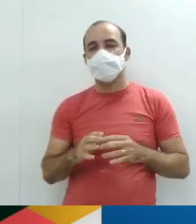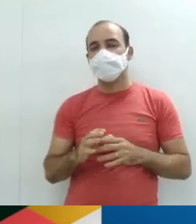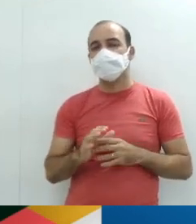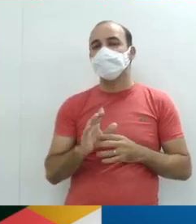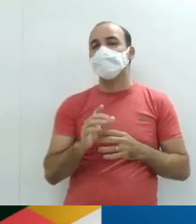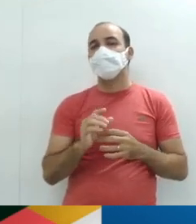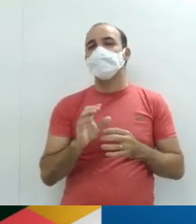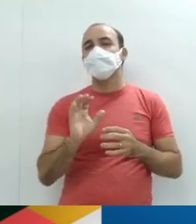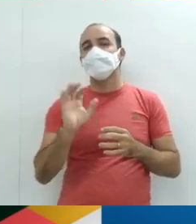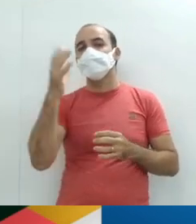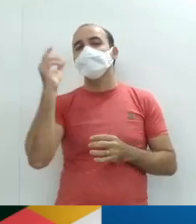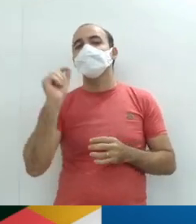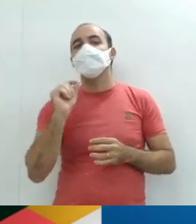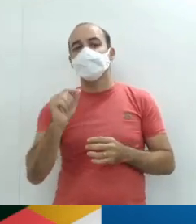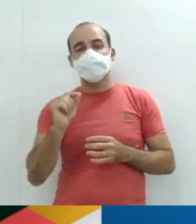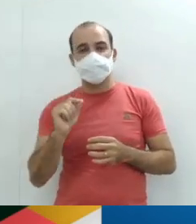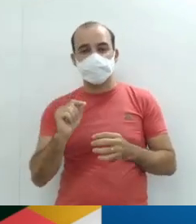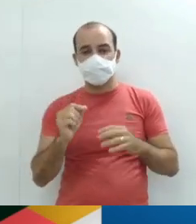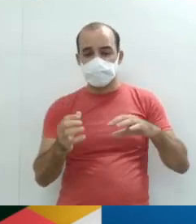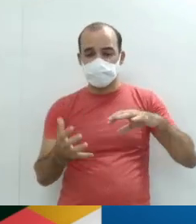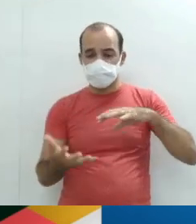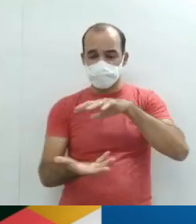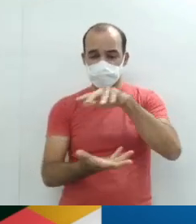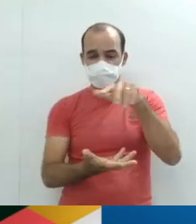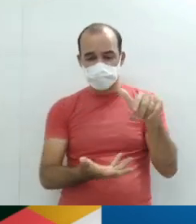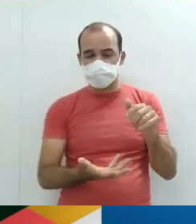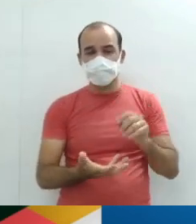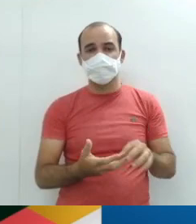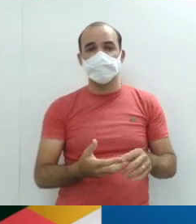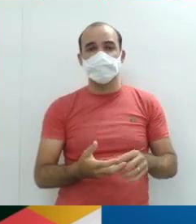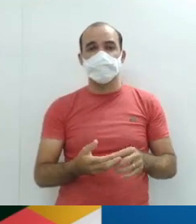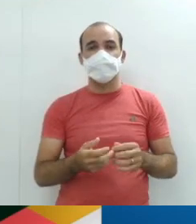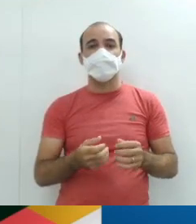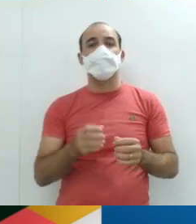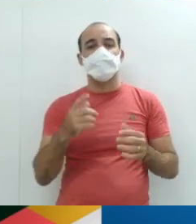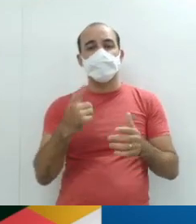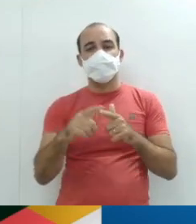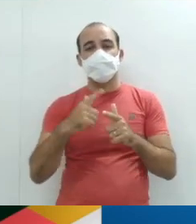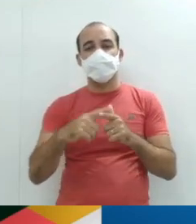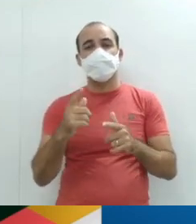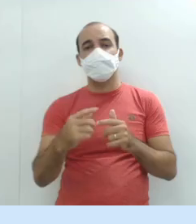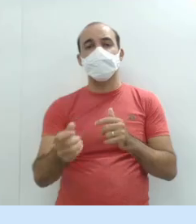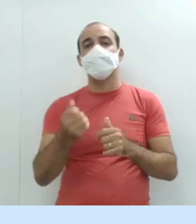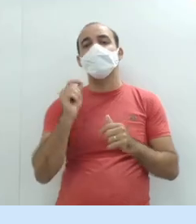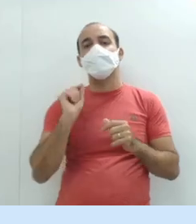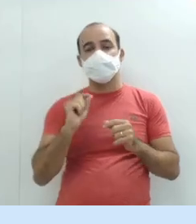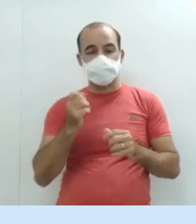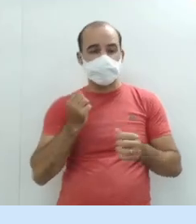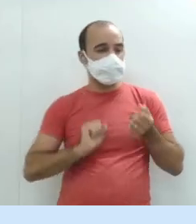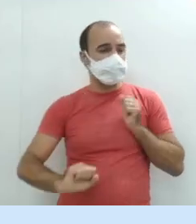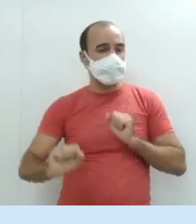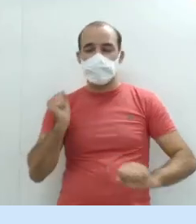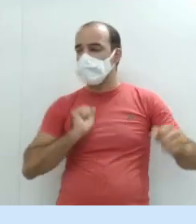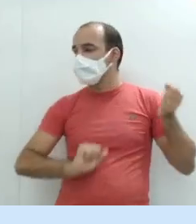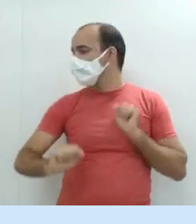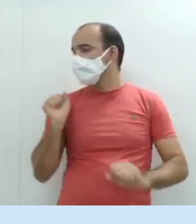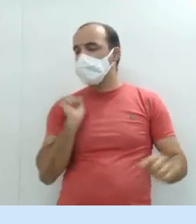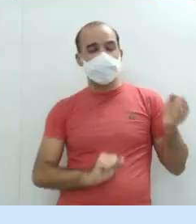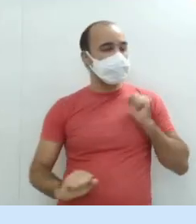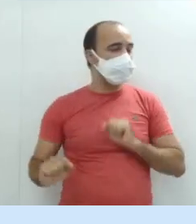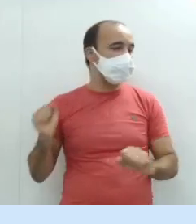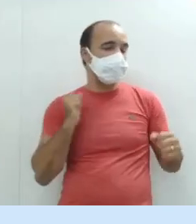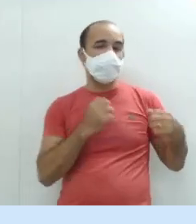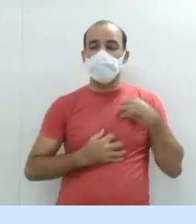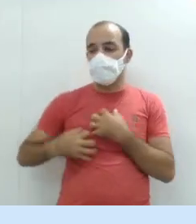uma geração que fosse assim tão ansiosa, com tantas angústias, com tantos